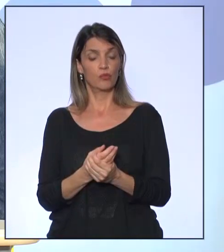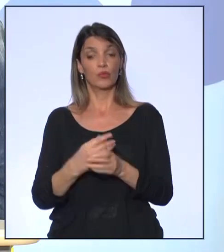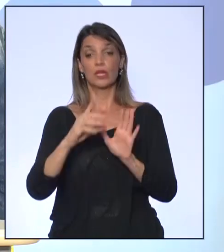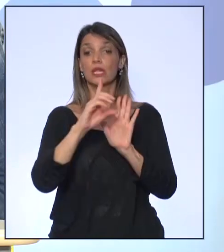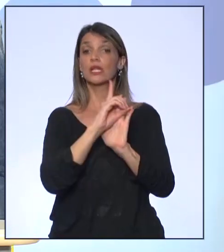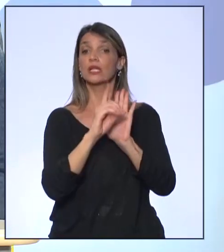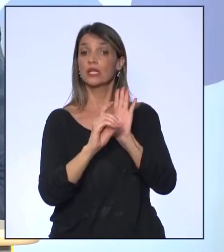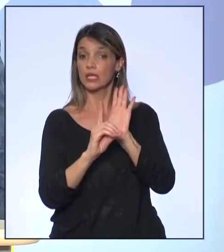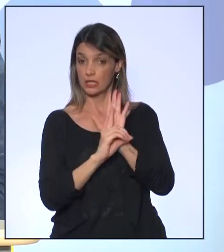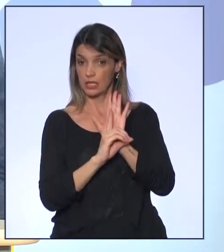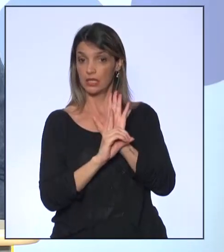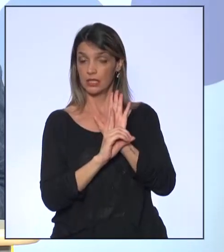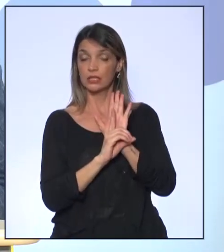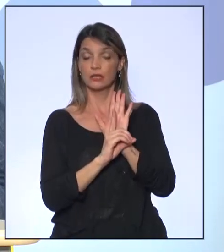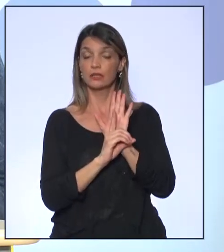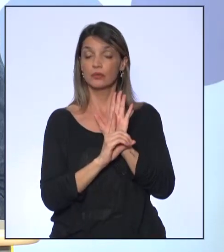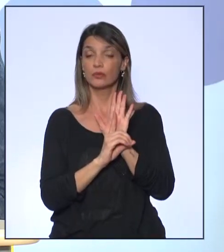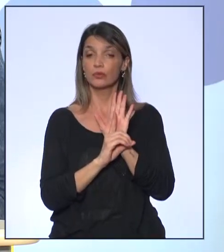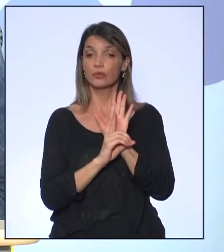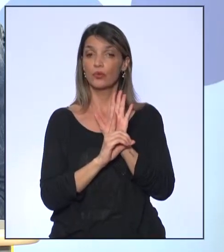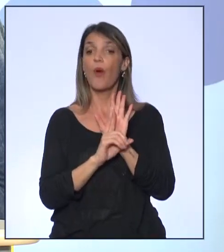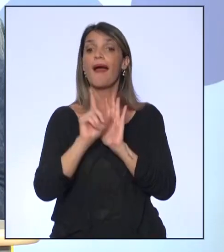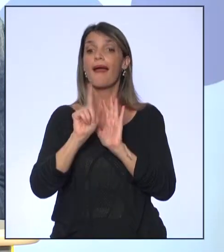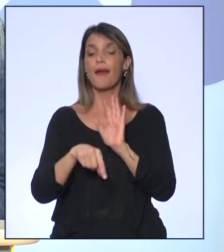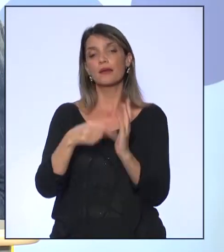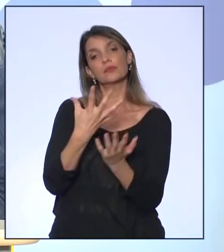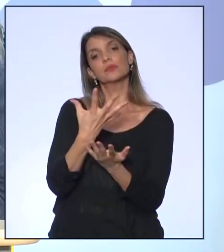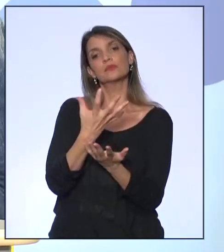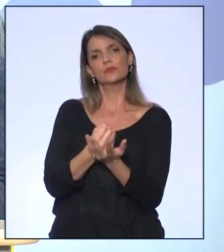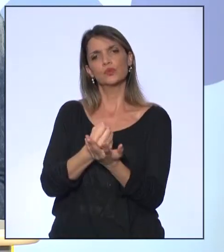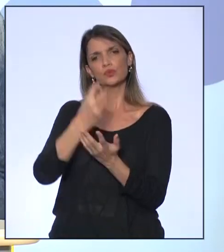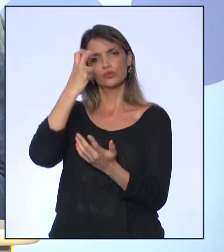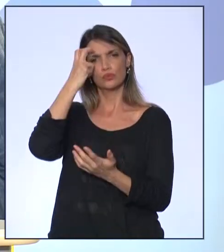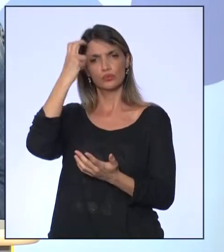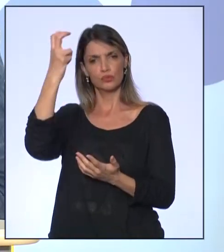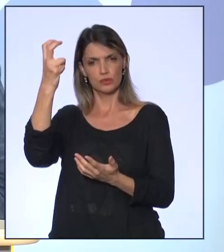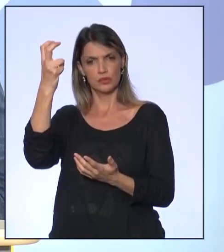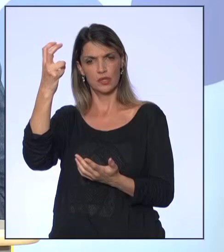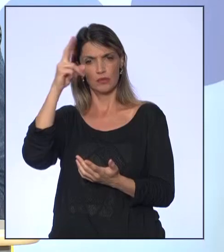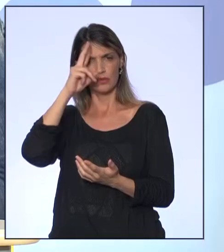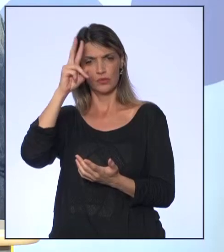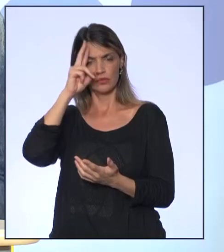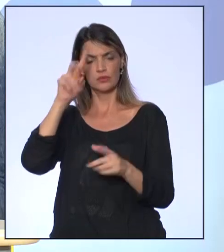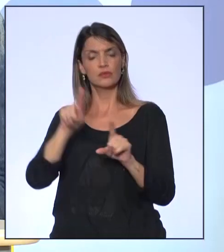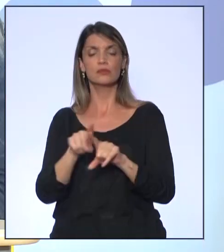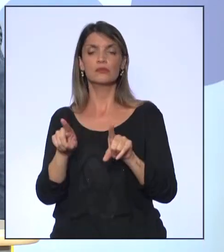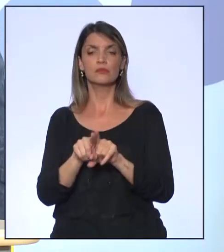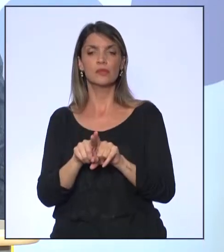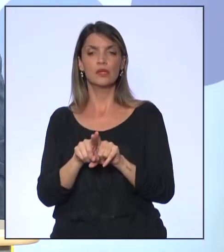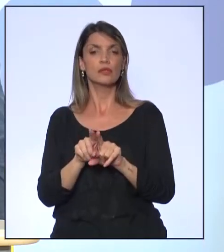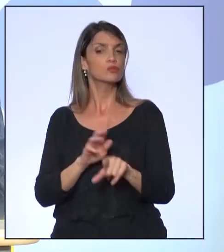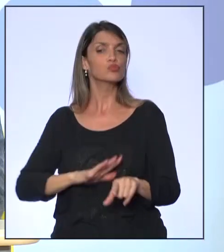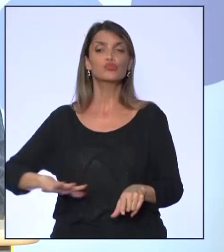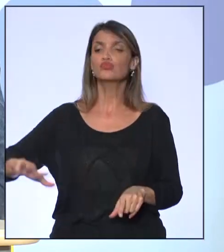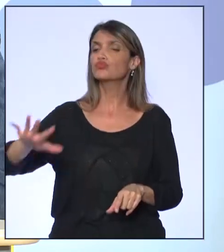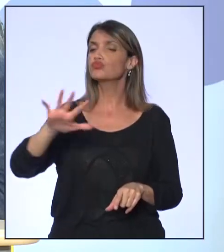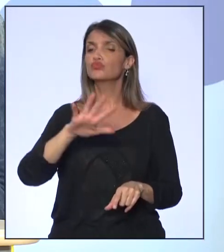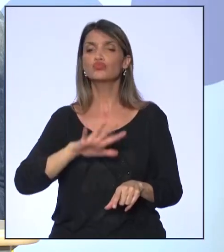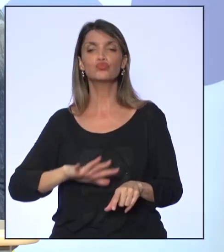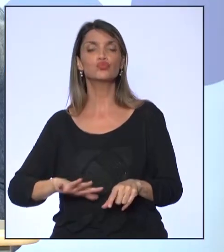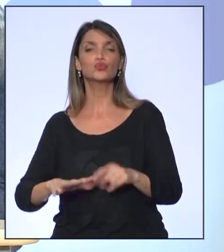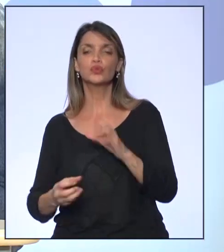aí, passa a ser considerado patrimônio cultural, né, e histórico todas as obras que